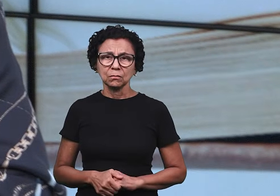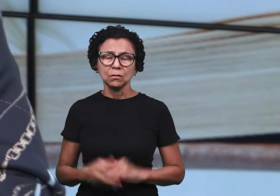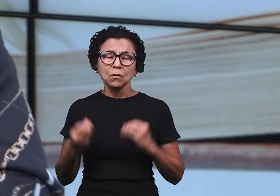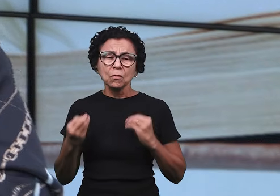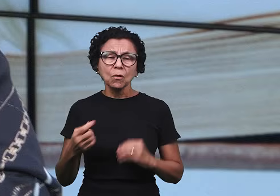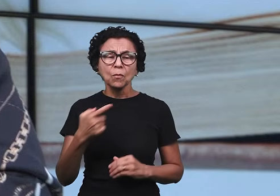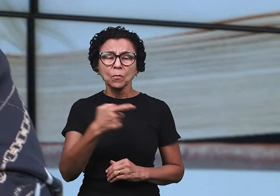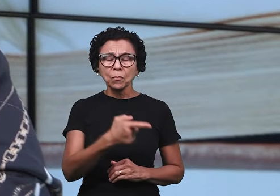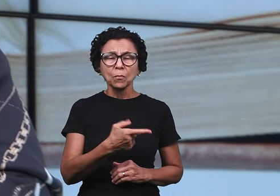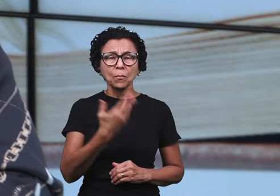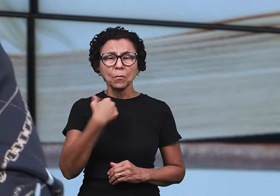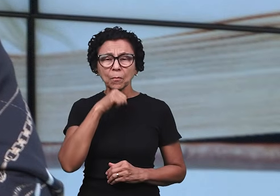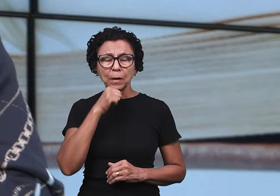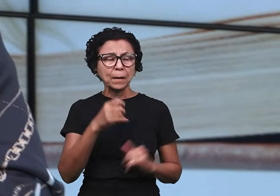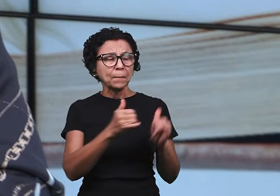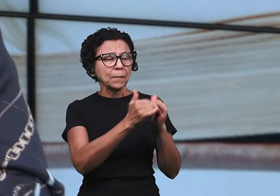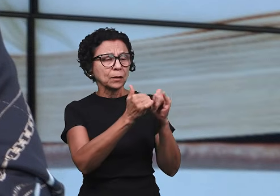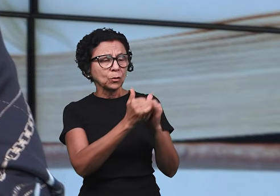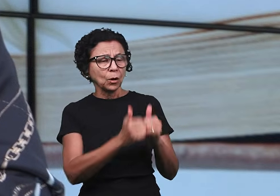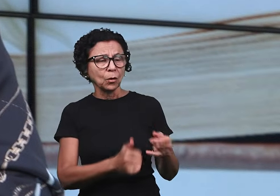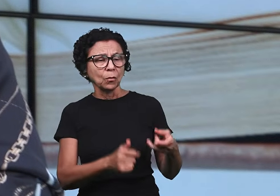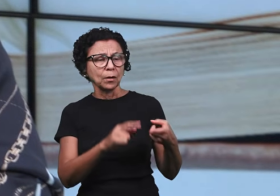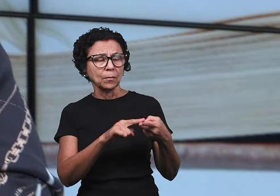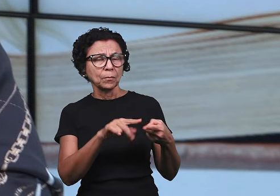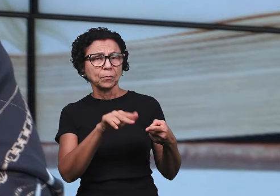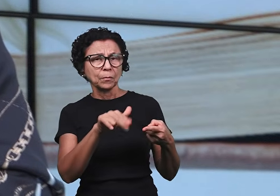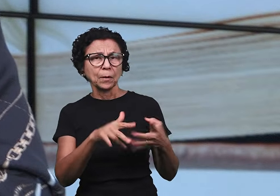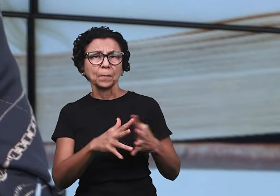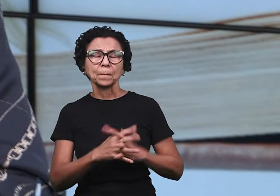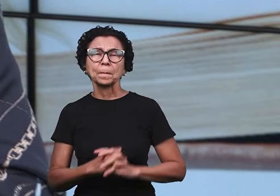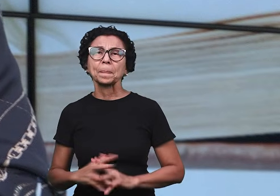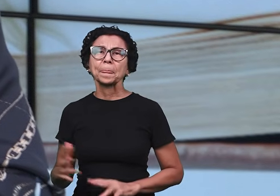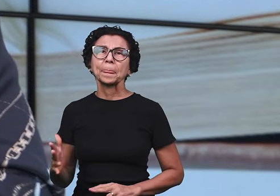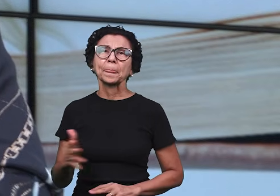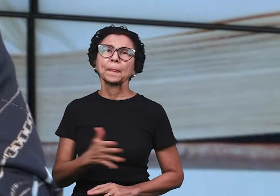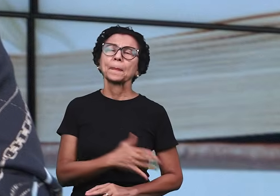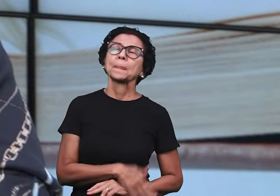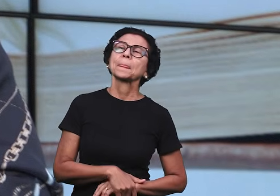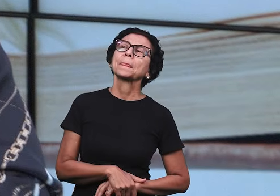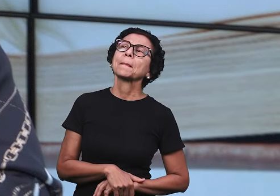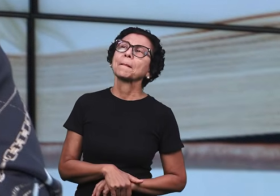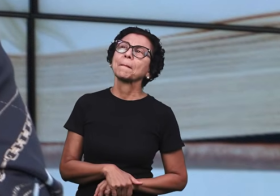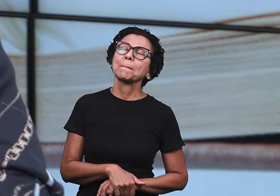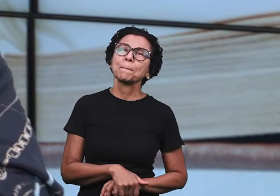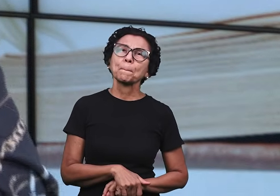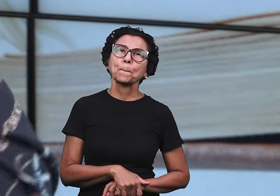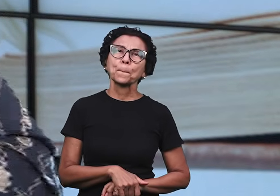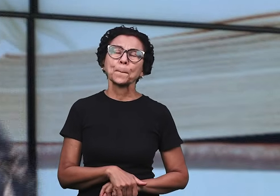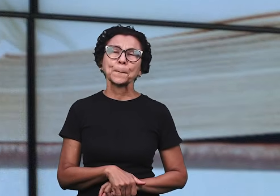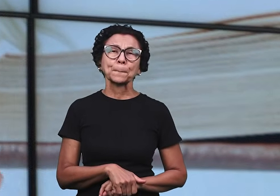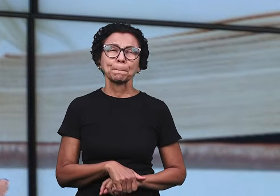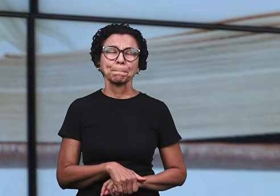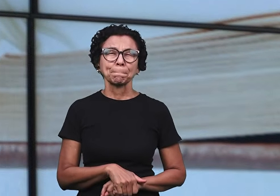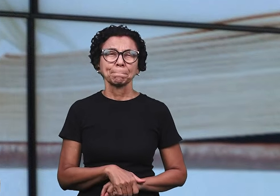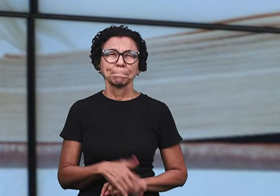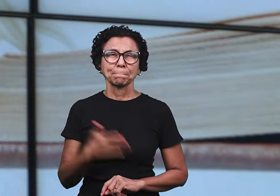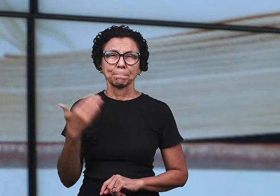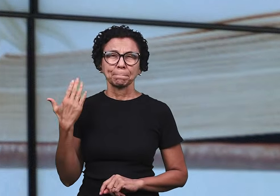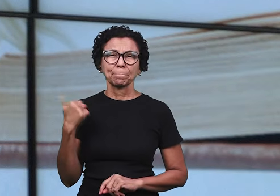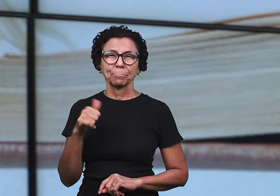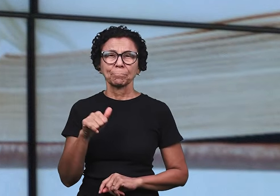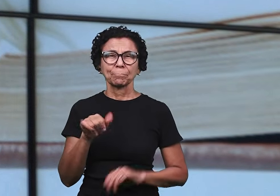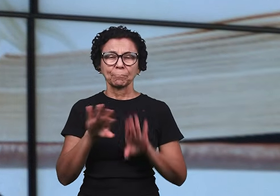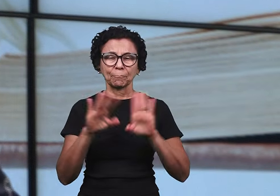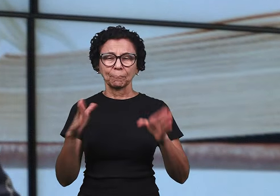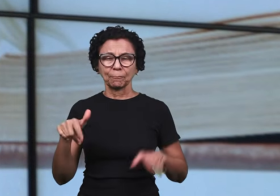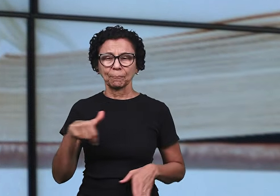Um dia eu vi um irmão pregando e ele fez a seguinte comparação assim, eu imagino meu filho que